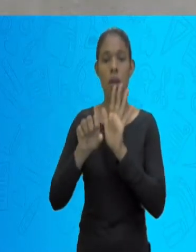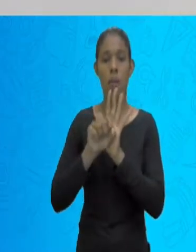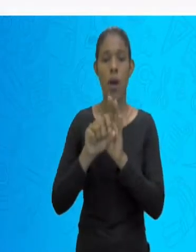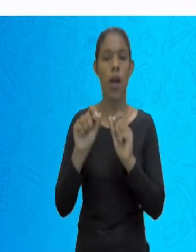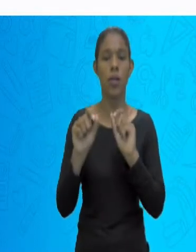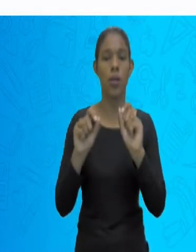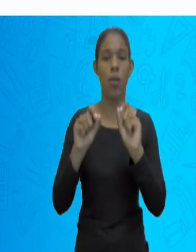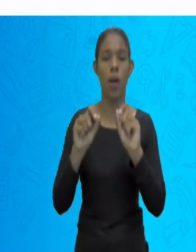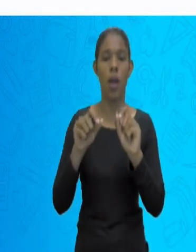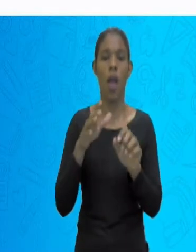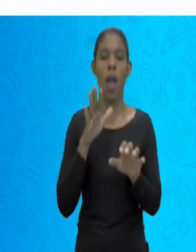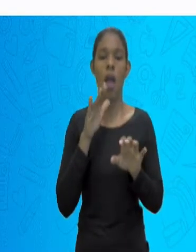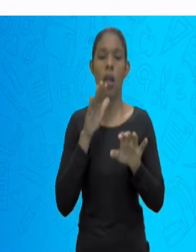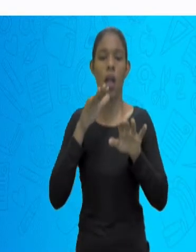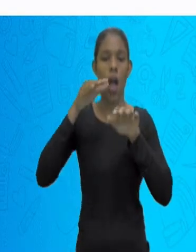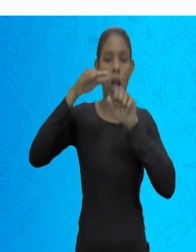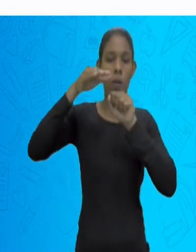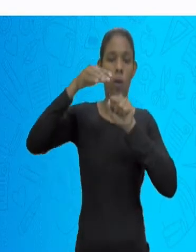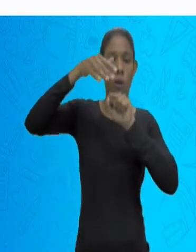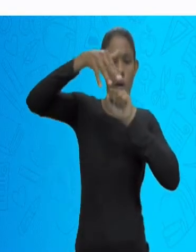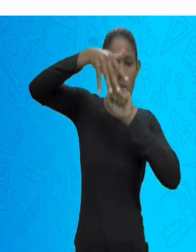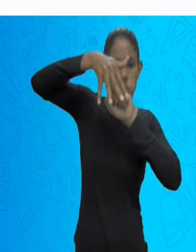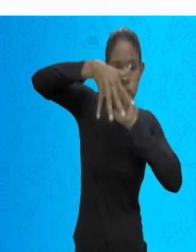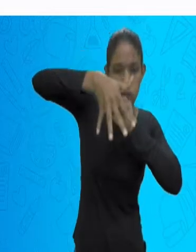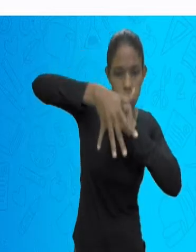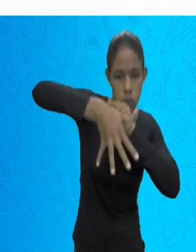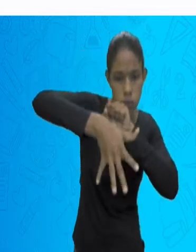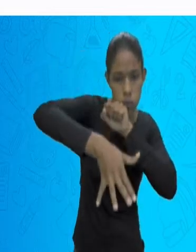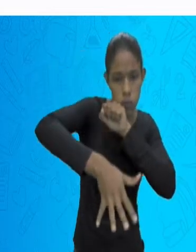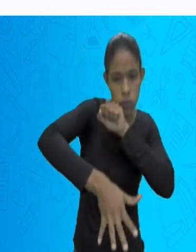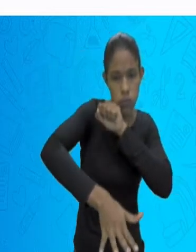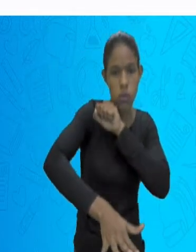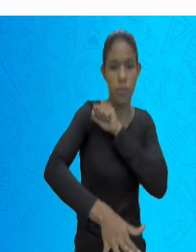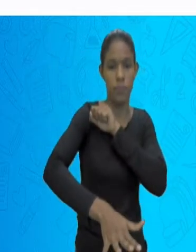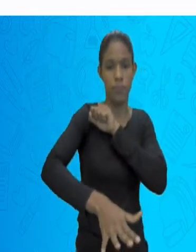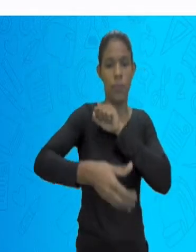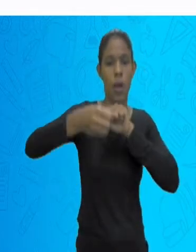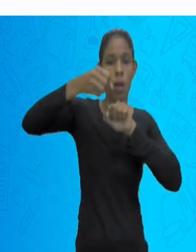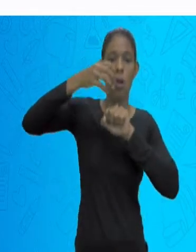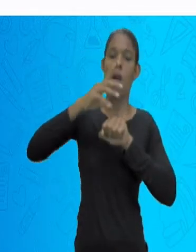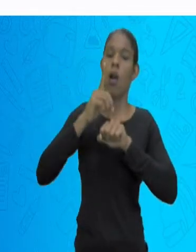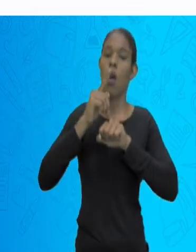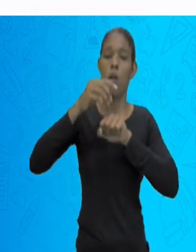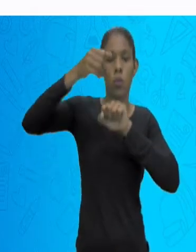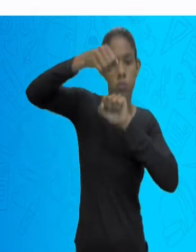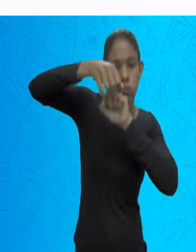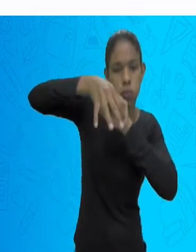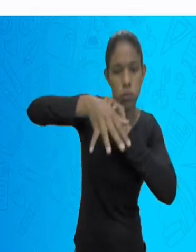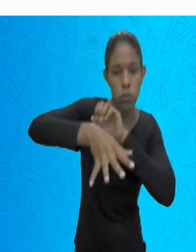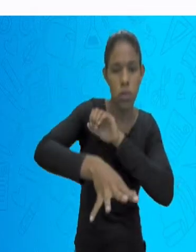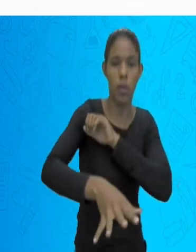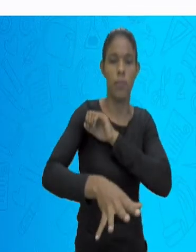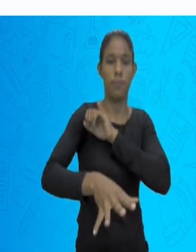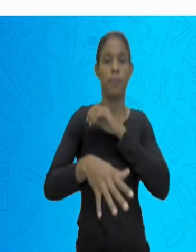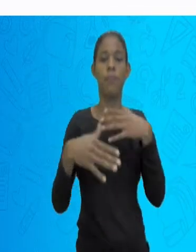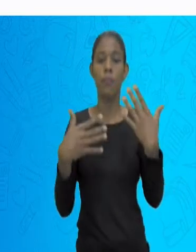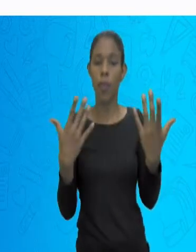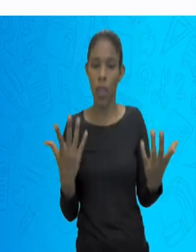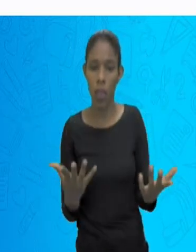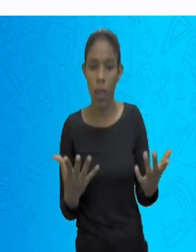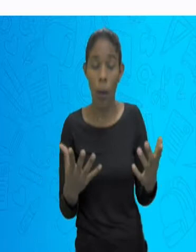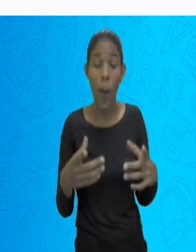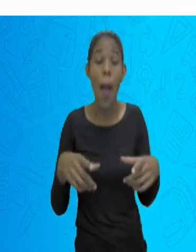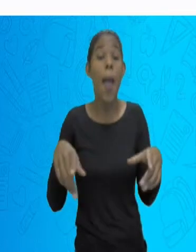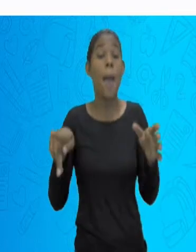O que é a queda d'água? É onde a água cai, aquela forma de cair. Isso determina uma paisagem de cachoeira. É